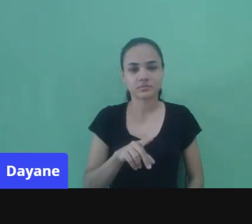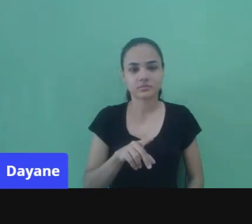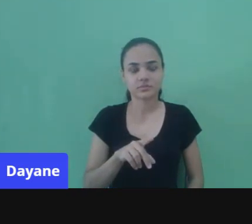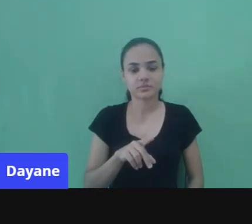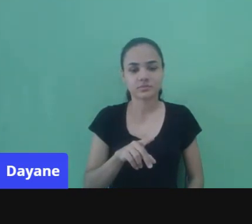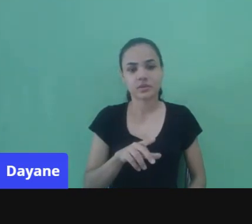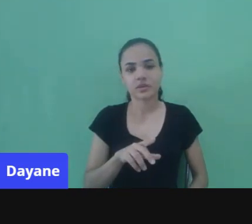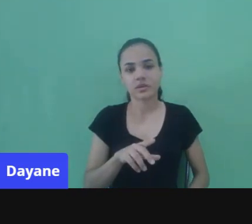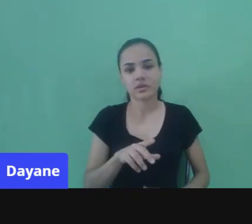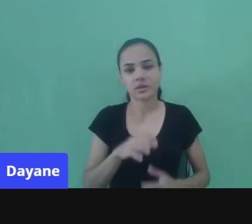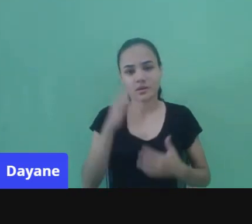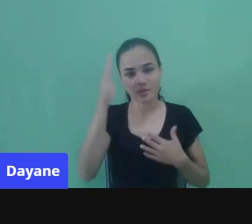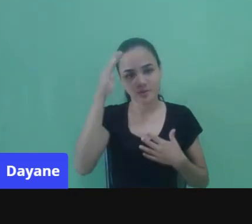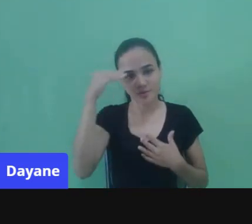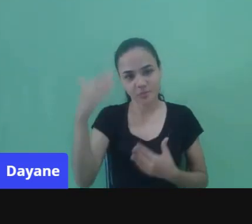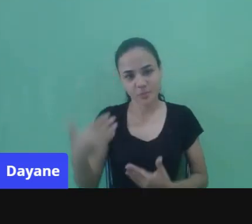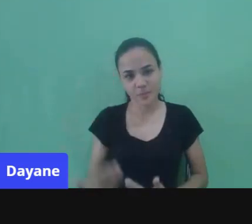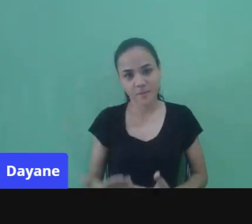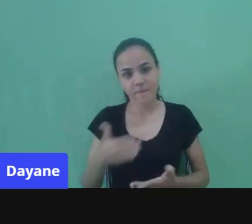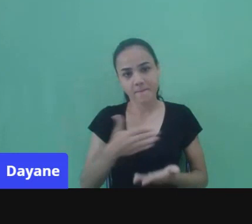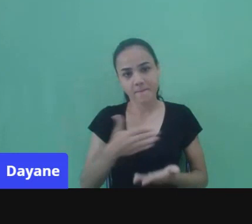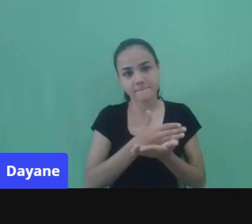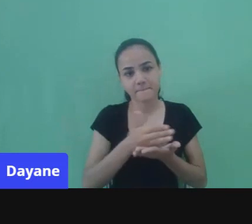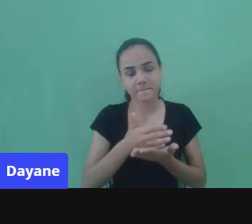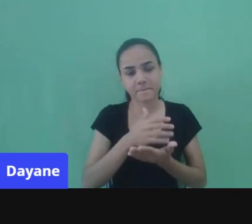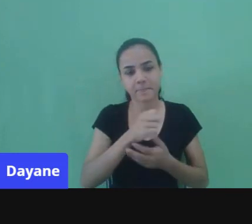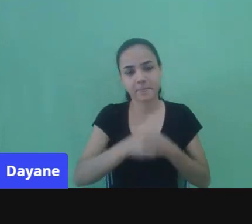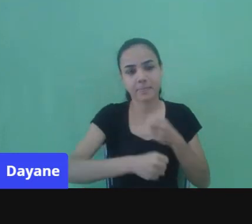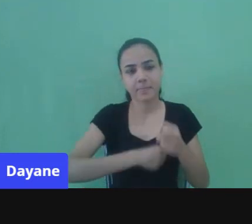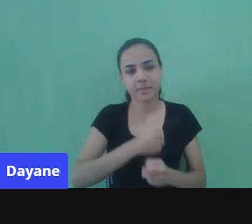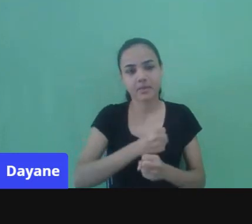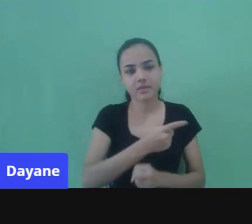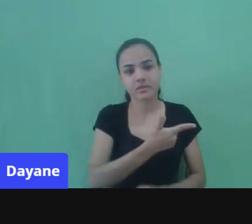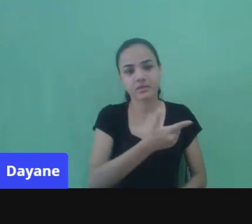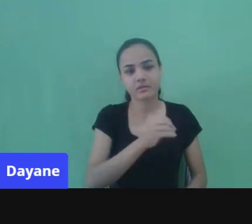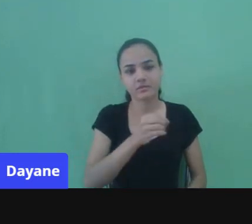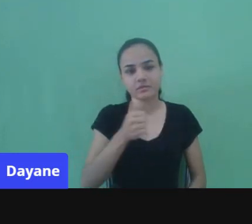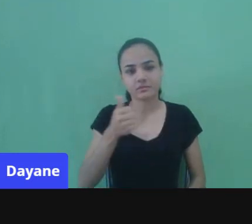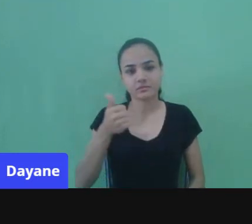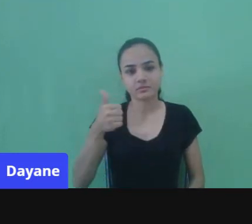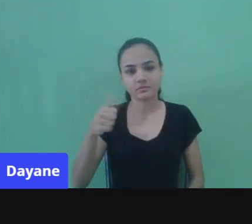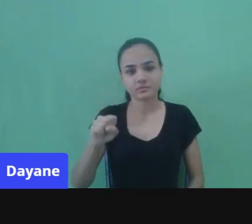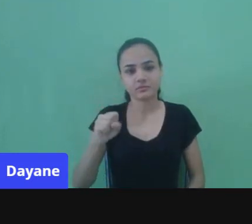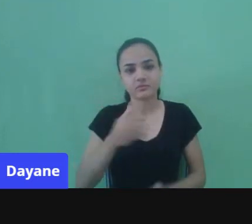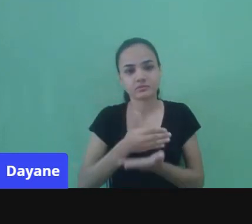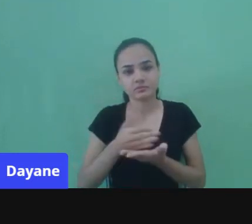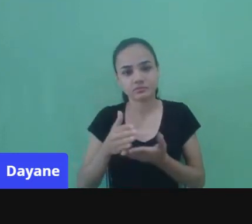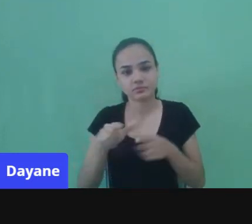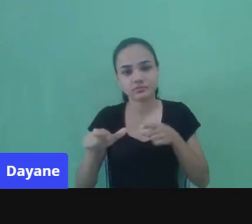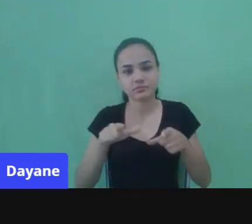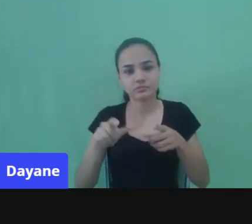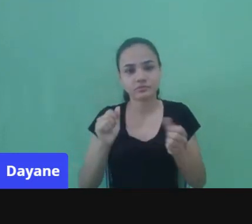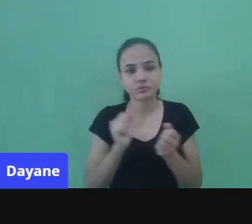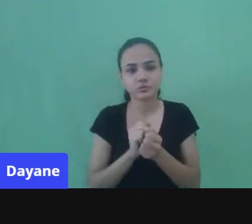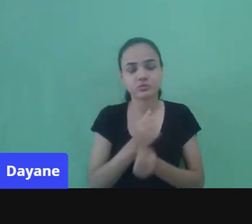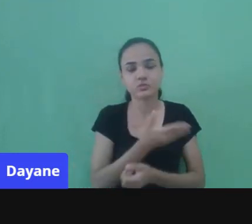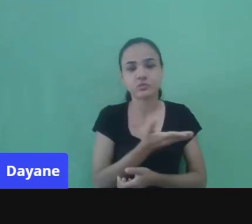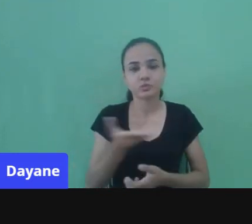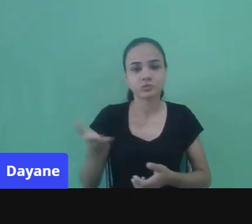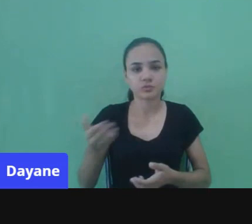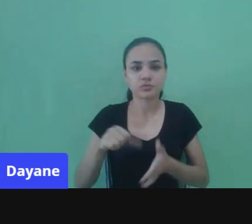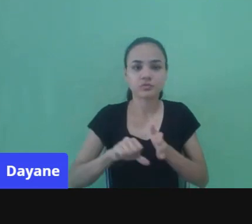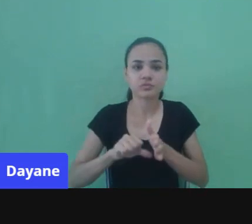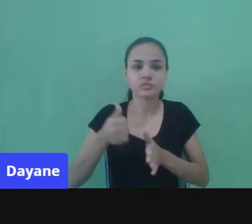com a CEMED, de conversar, de poder trabalhar diretamente com vocês. Então, esse é o primeiro ano que a gente tem trabalhado aqui